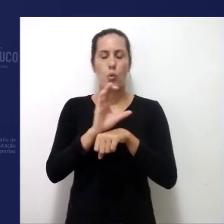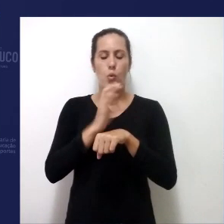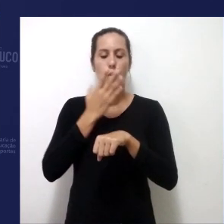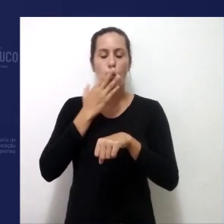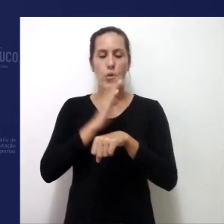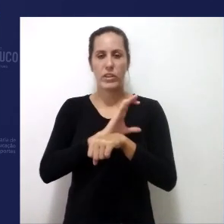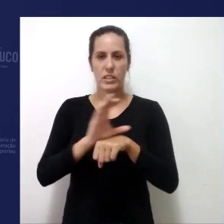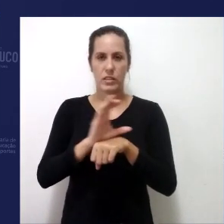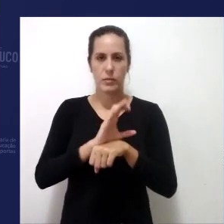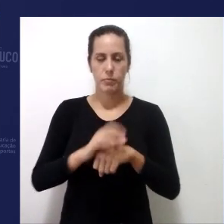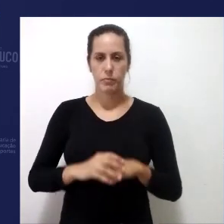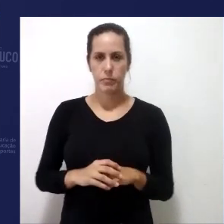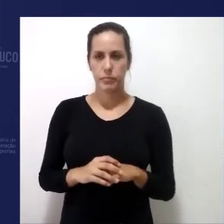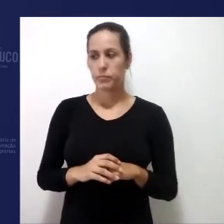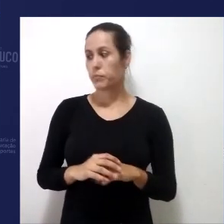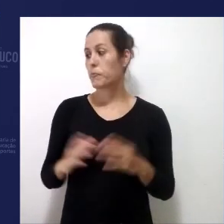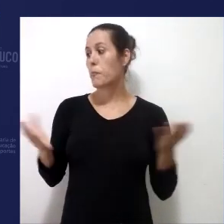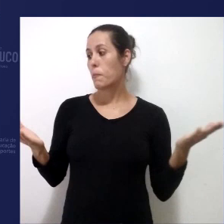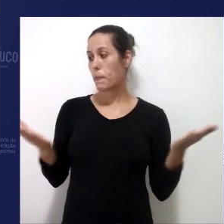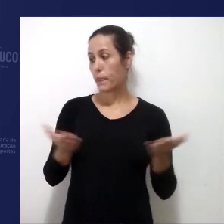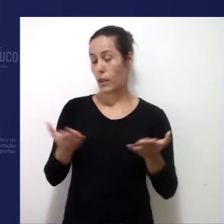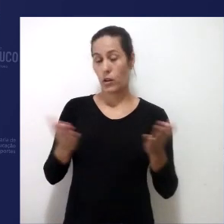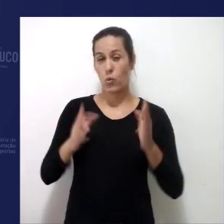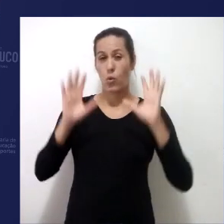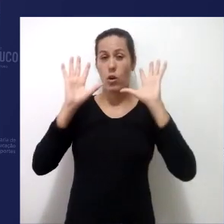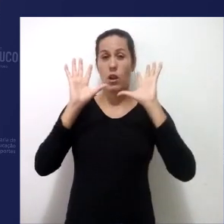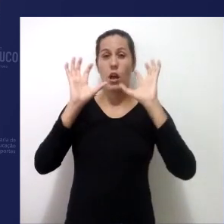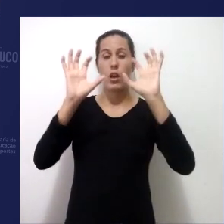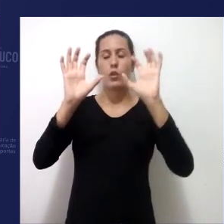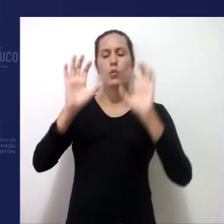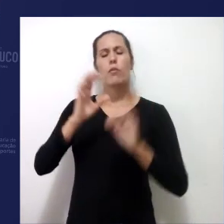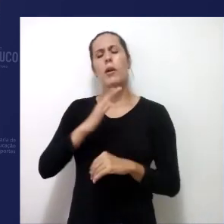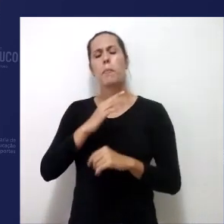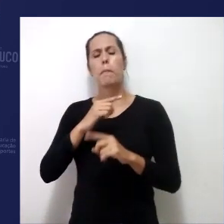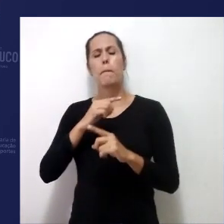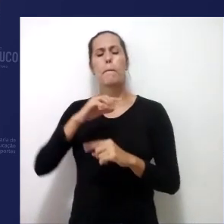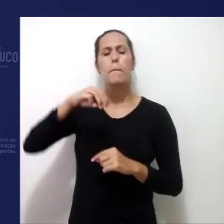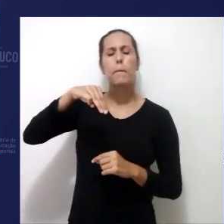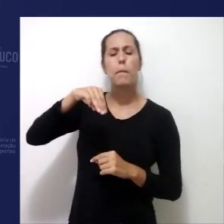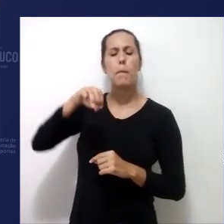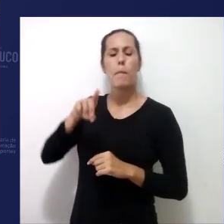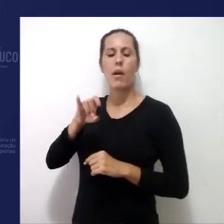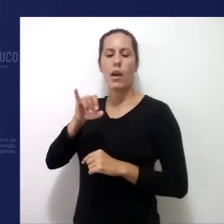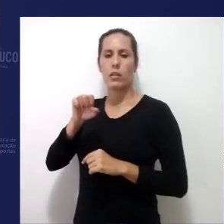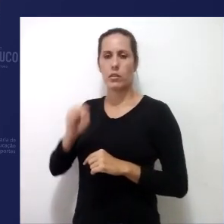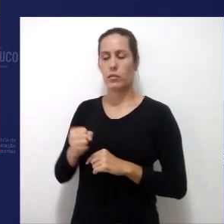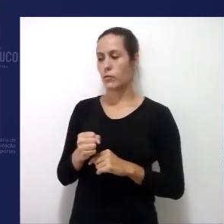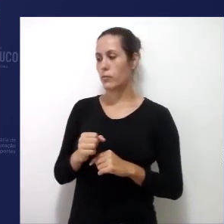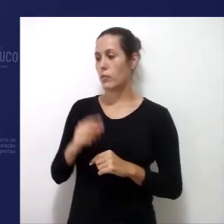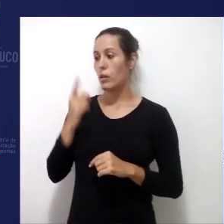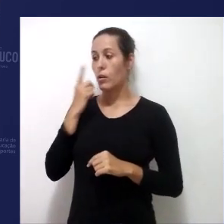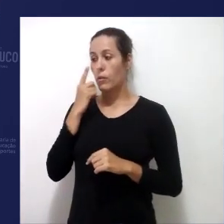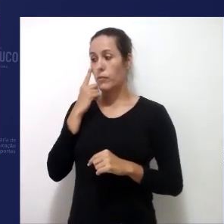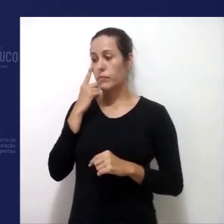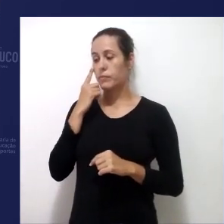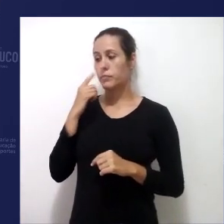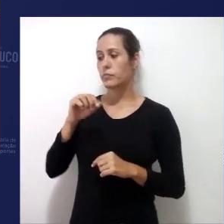vamos continuar na telinha falando sobre as nuvens médias. Observa só em relação